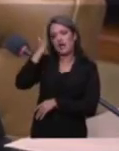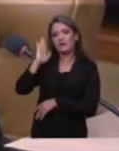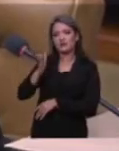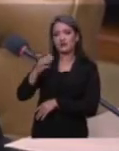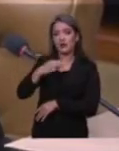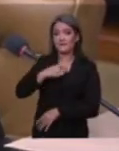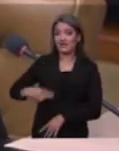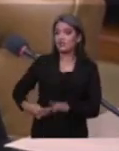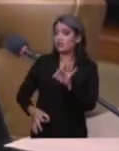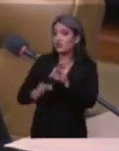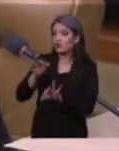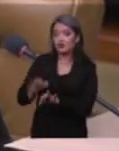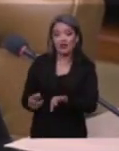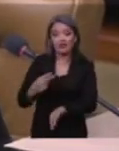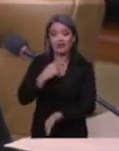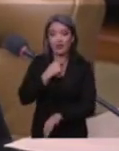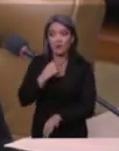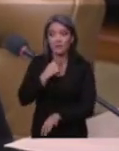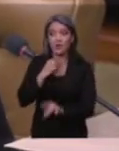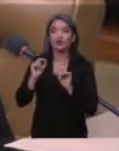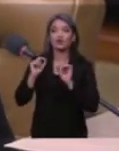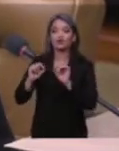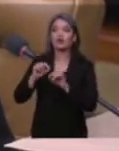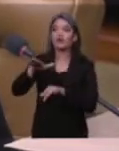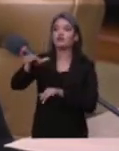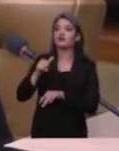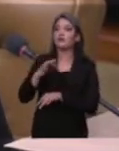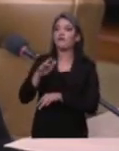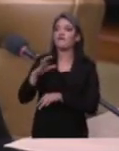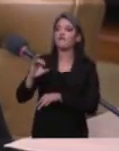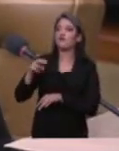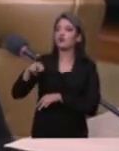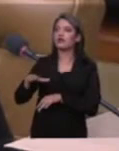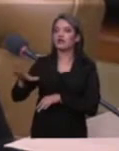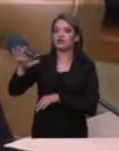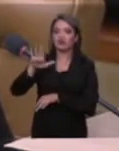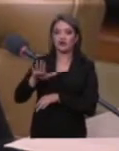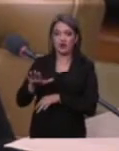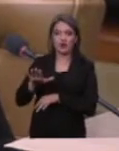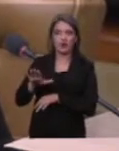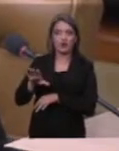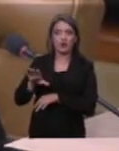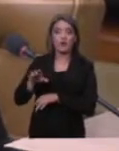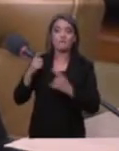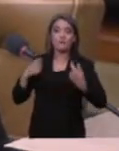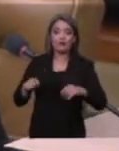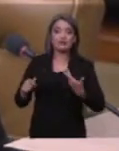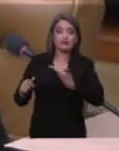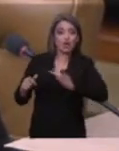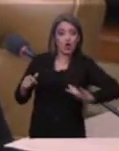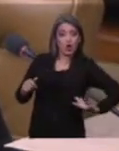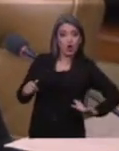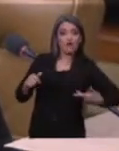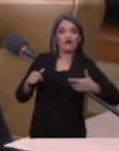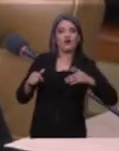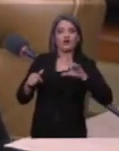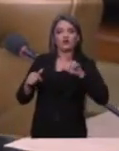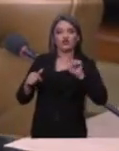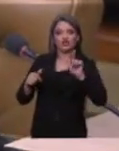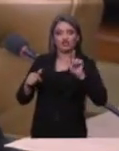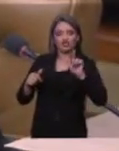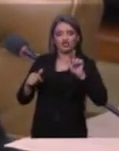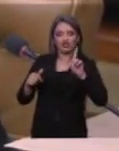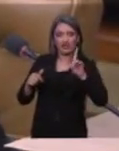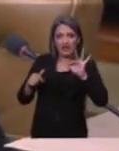ministro da Justiça não pode utilizar a Força Nacional se não houver autorização do governo, do Distrito